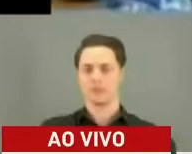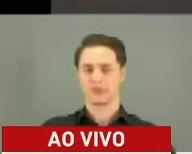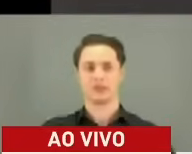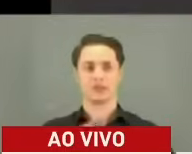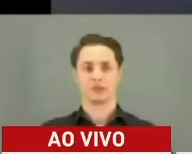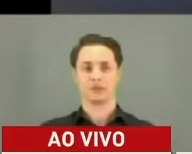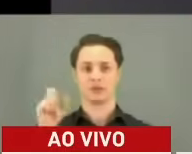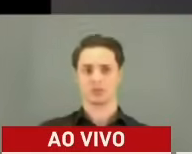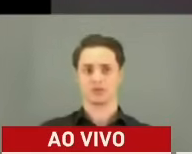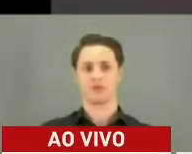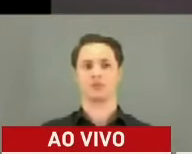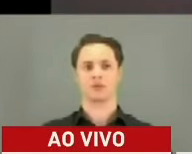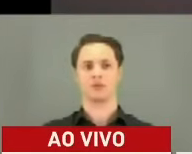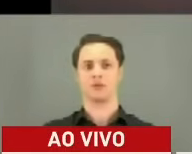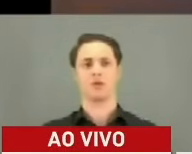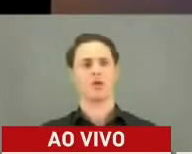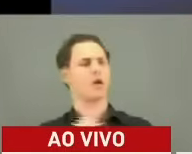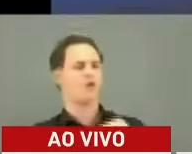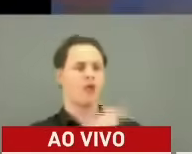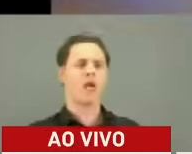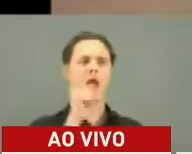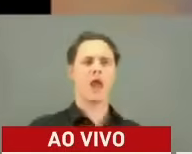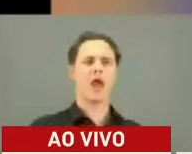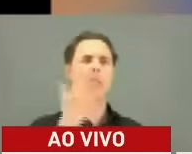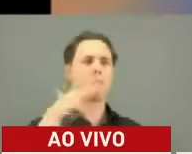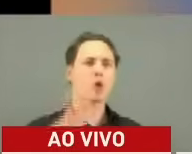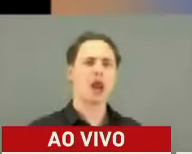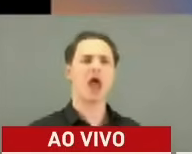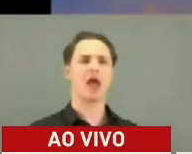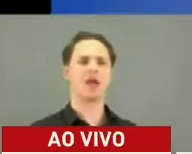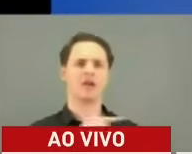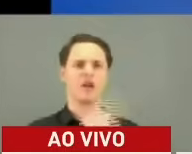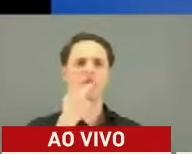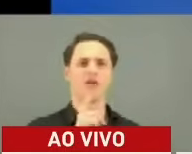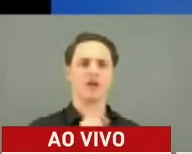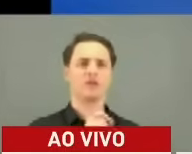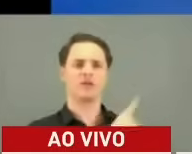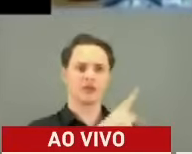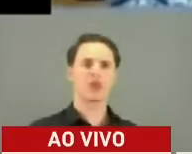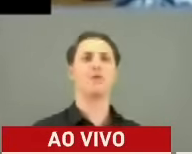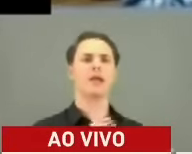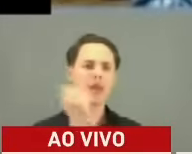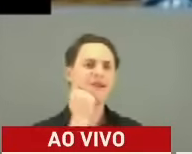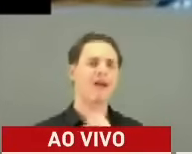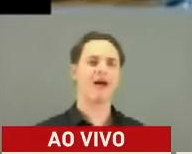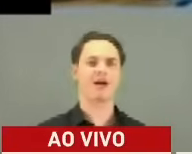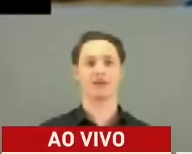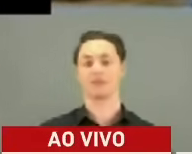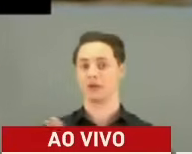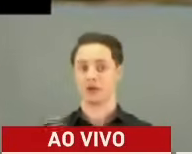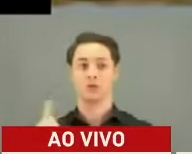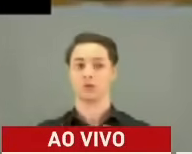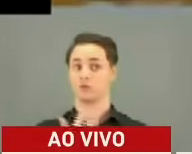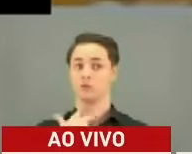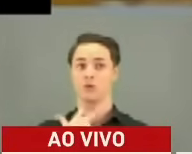existir. Peço que todos aqui retomemos a calma e vamos dar esse direito de resposta. Mas a gente